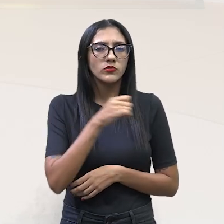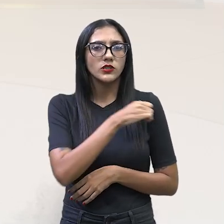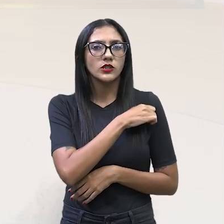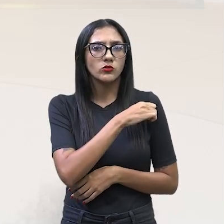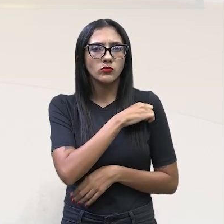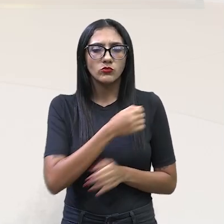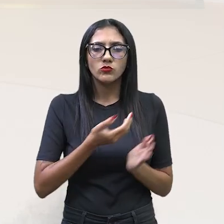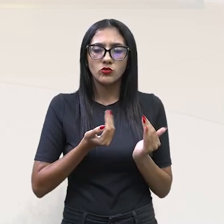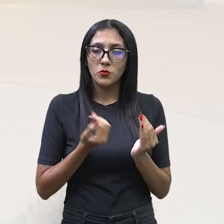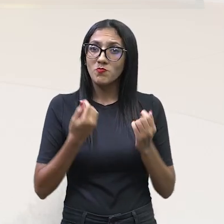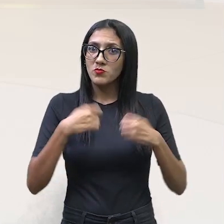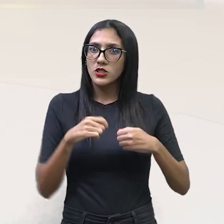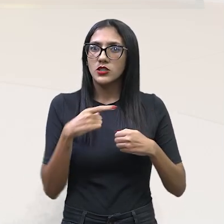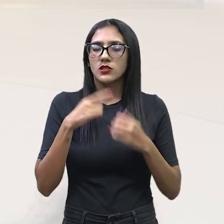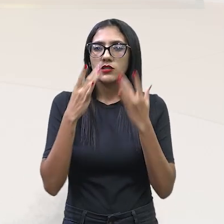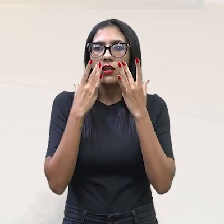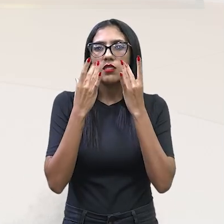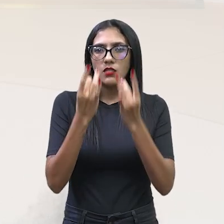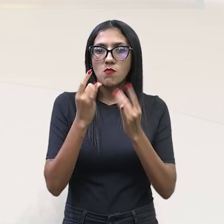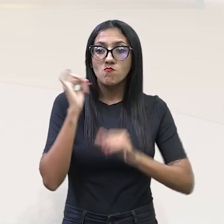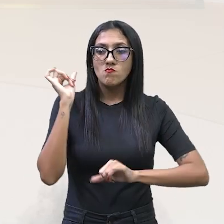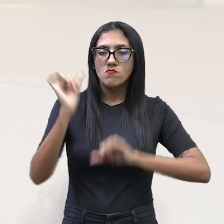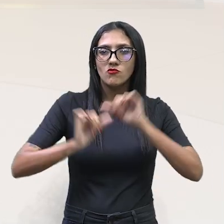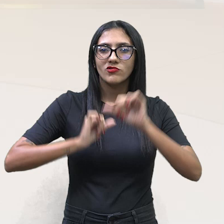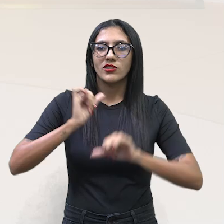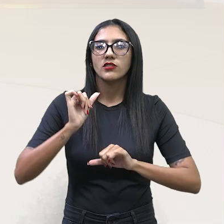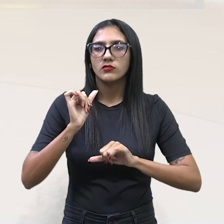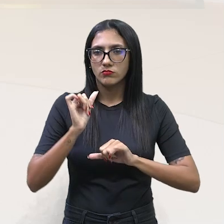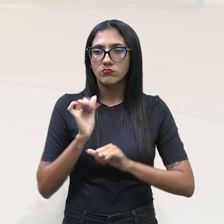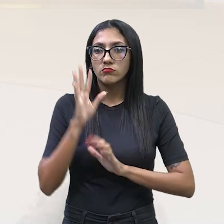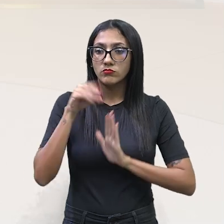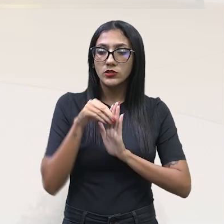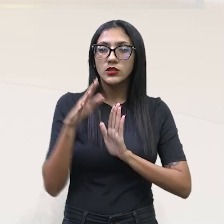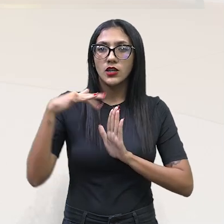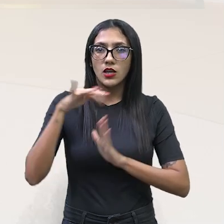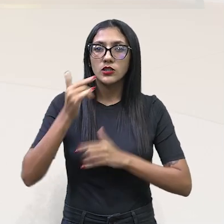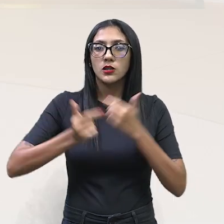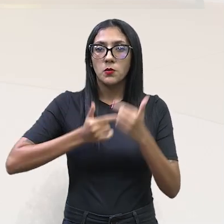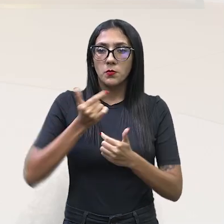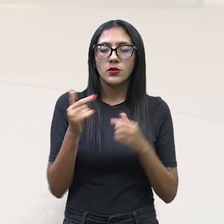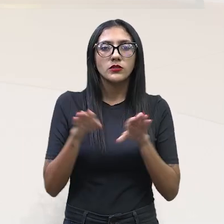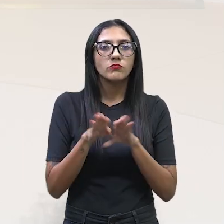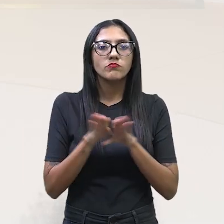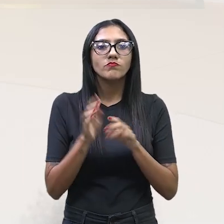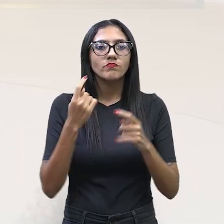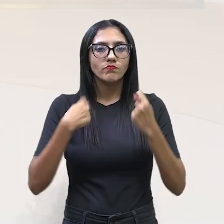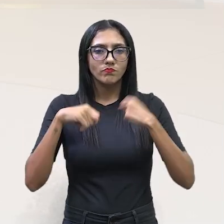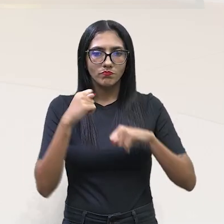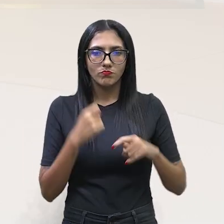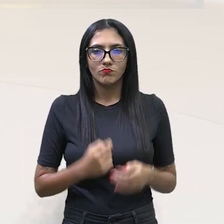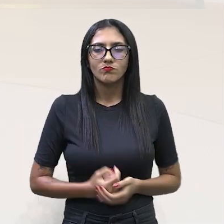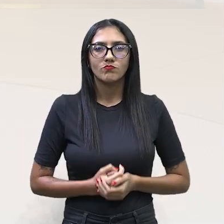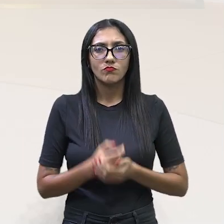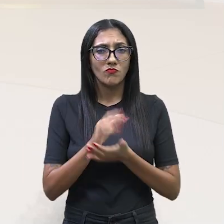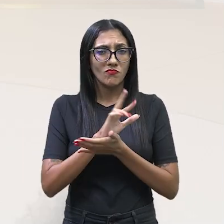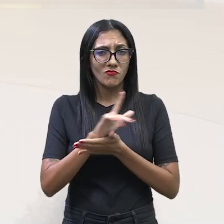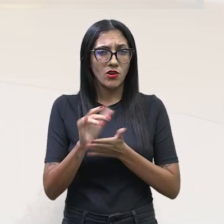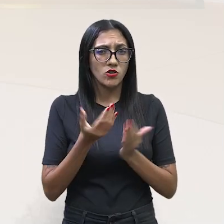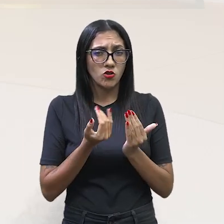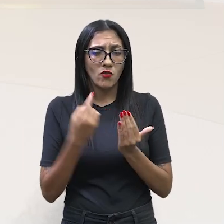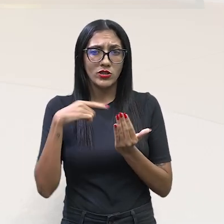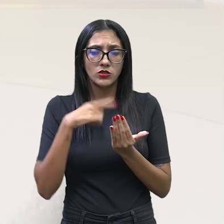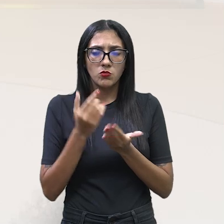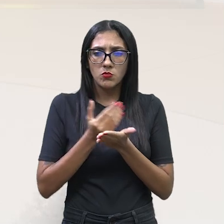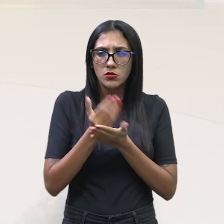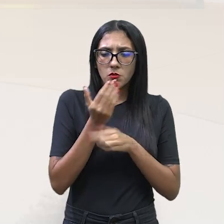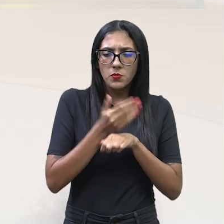precisa estar atento às mudanças no mercado de trabalho e na economia, tudo bem? Muitos jovens, pessoal, estão se preparando para profissões